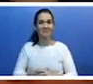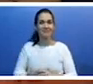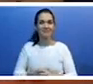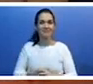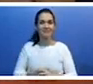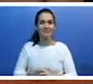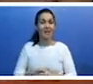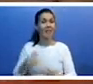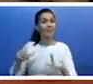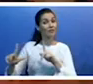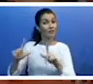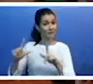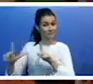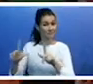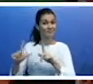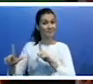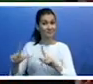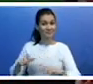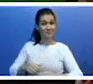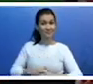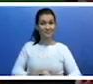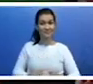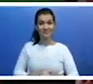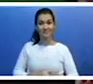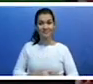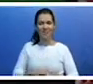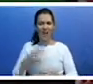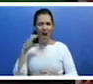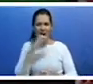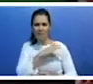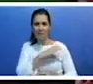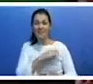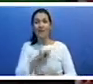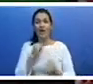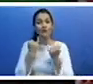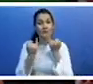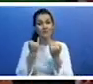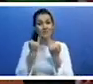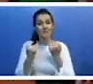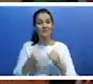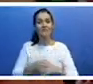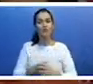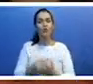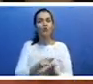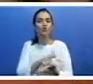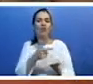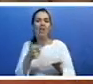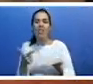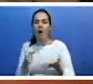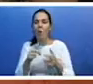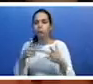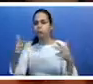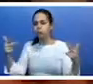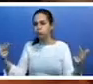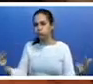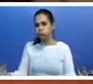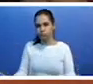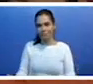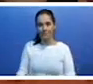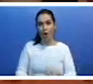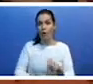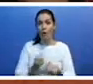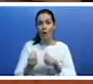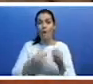na TV, hoje a informação pela TV é muito rápida, o jornal, e aqui vem mostrando, né, como